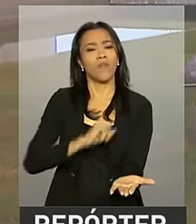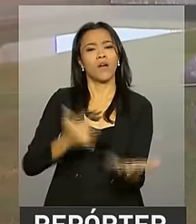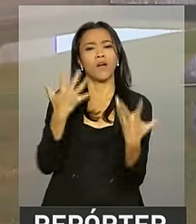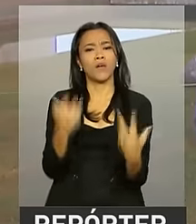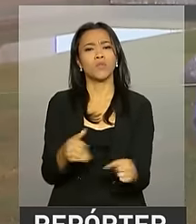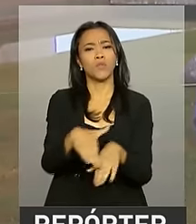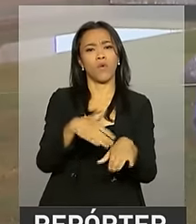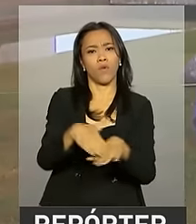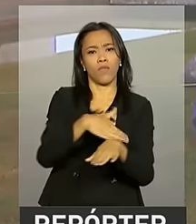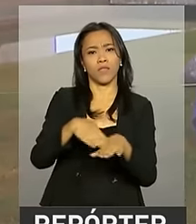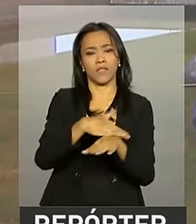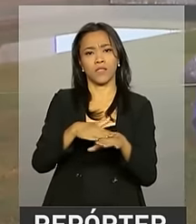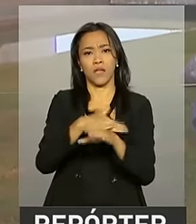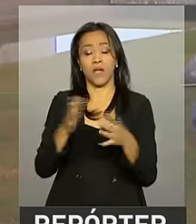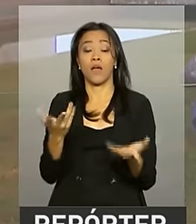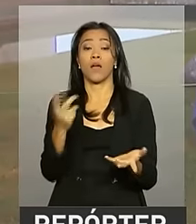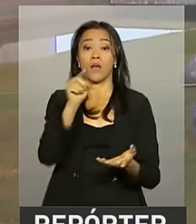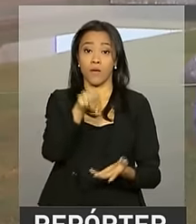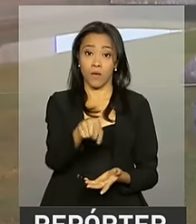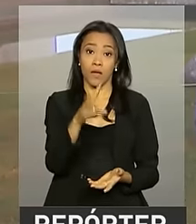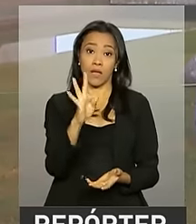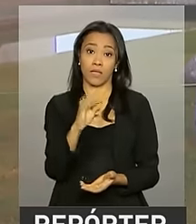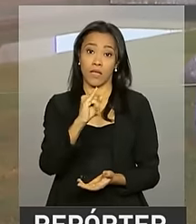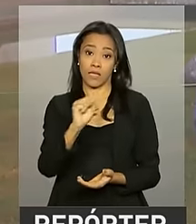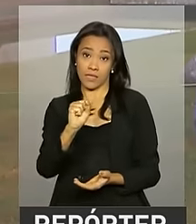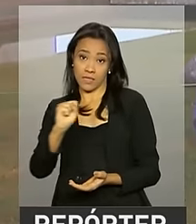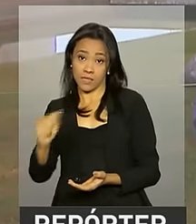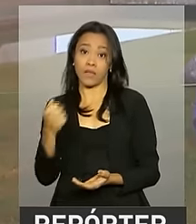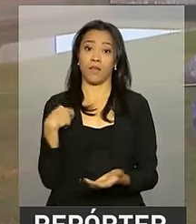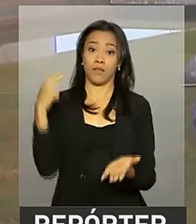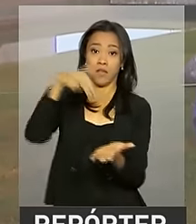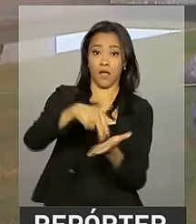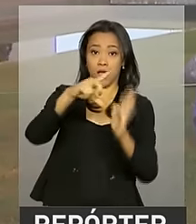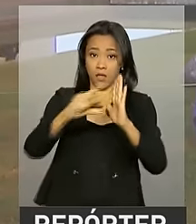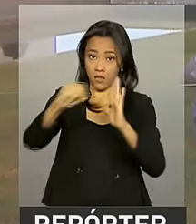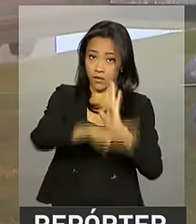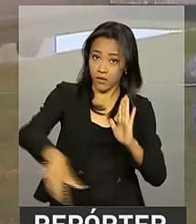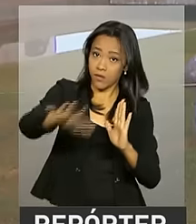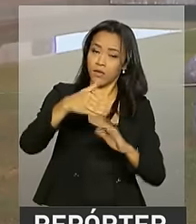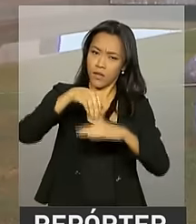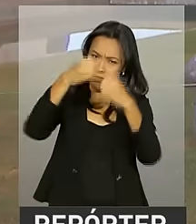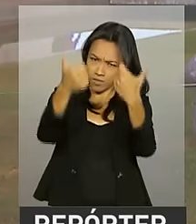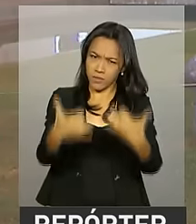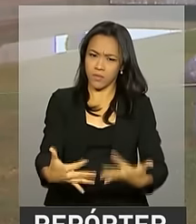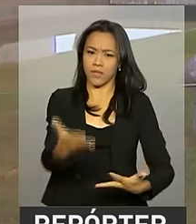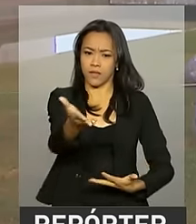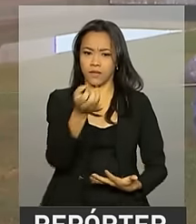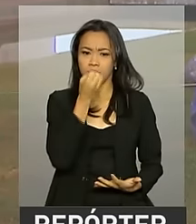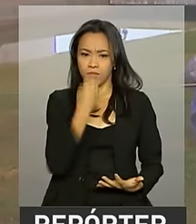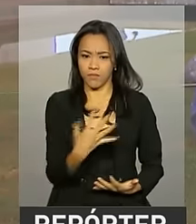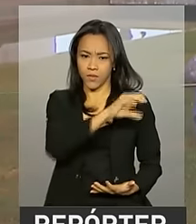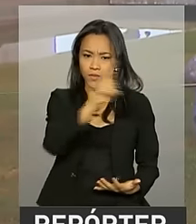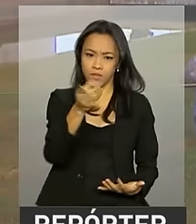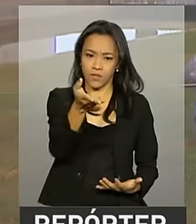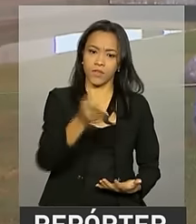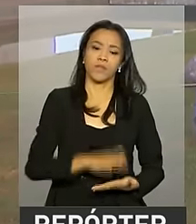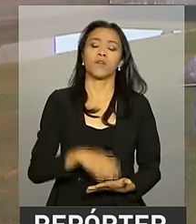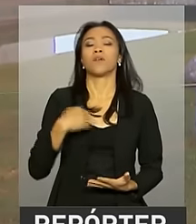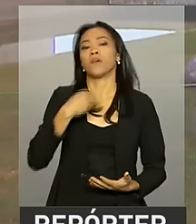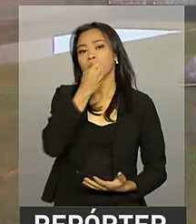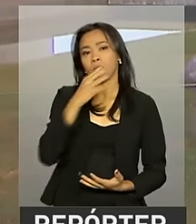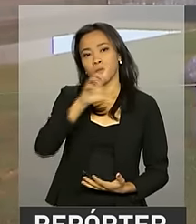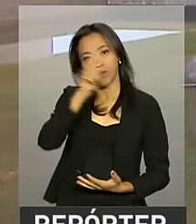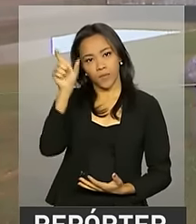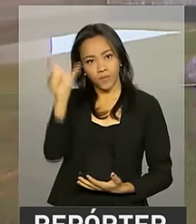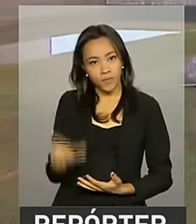a repórter Taíssa dias que está lá no palácio Planalto e traz os detalhes pra gente oi Taísa um bom dia dia para você bom dia Leandro